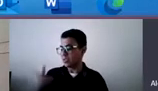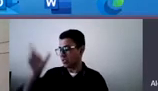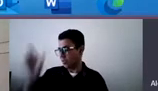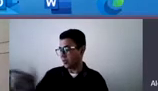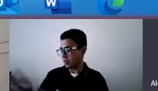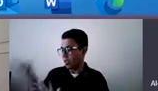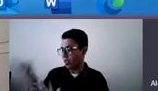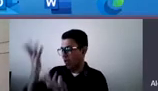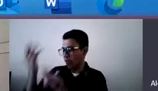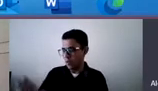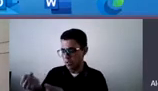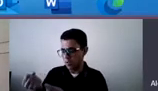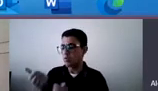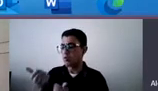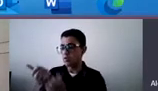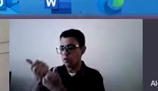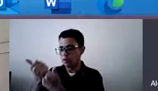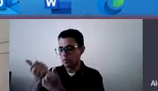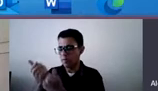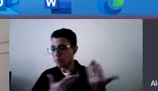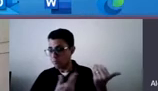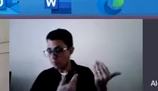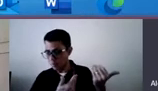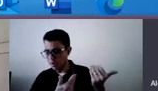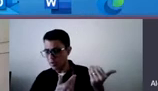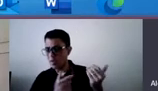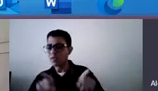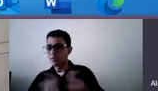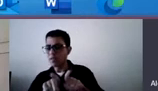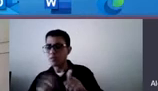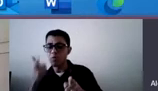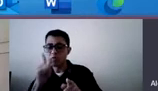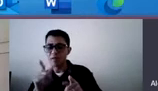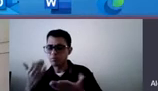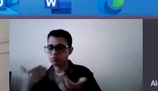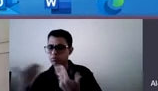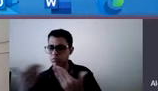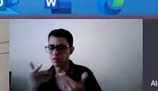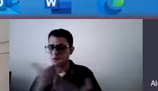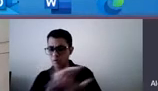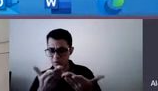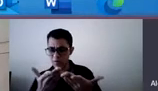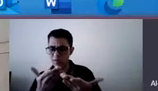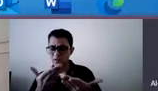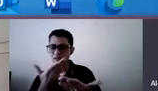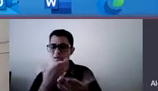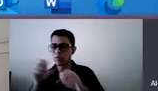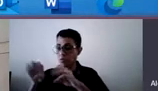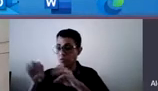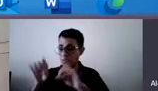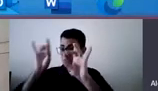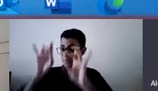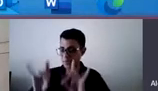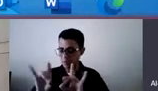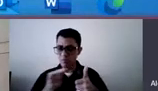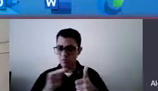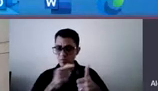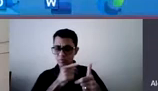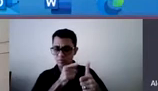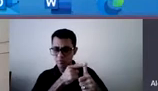as crianças, jovens, para que eles se expressem. Nós, na educação especial, atendemos desde o primeiro aninho